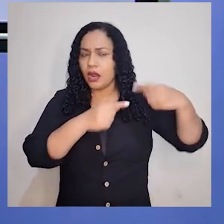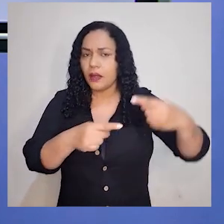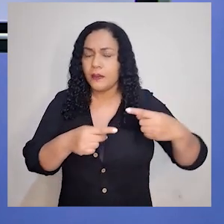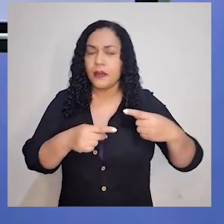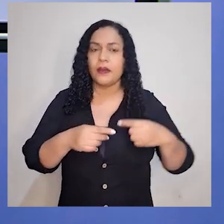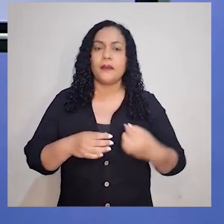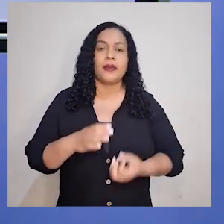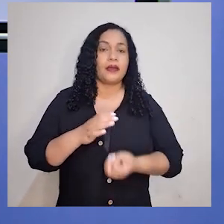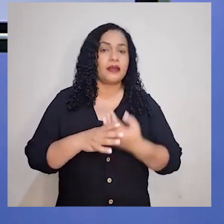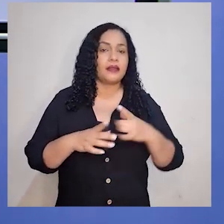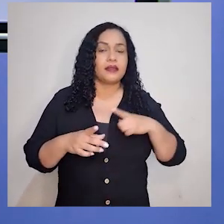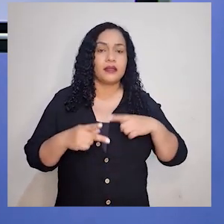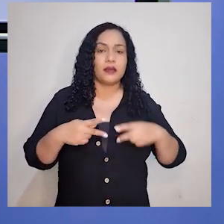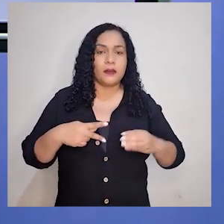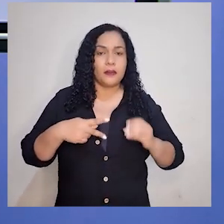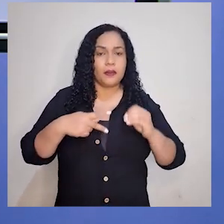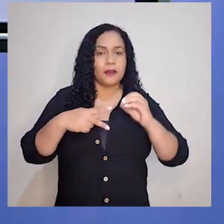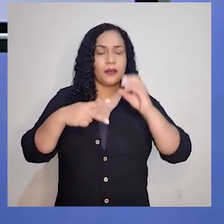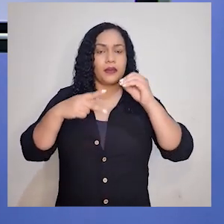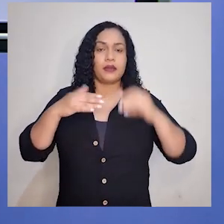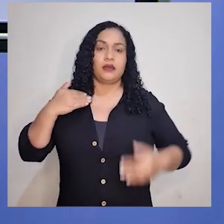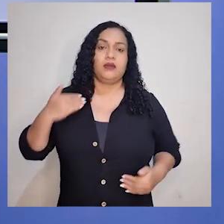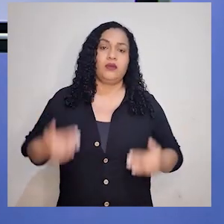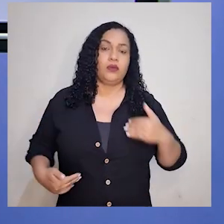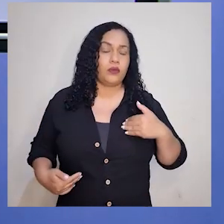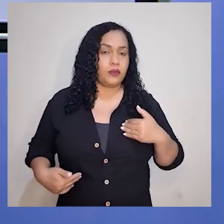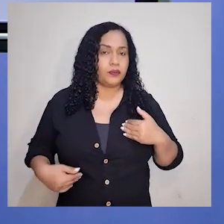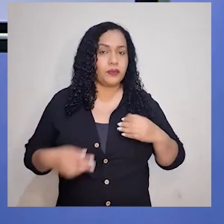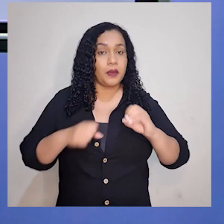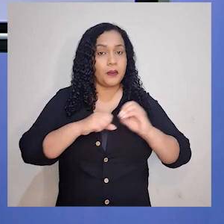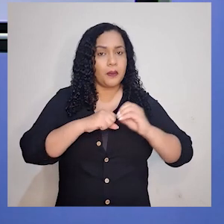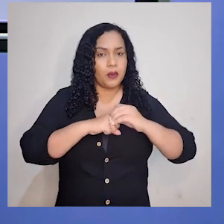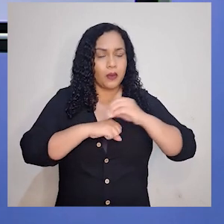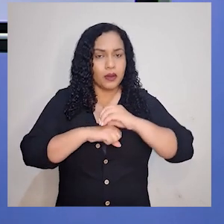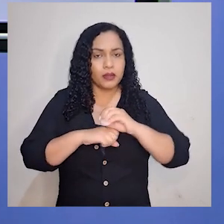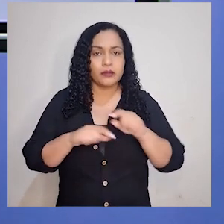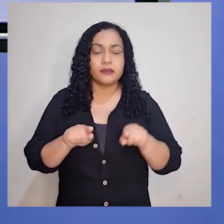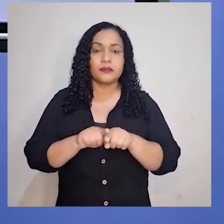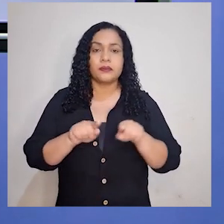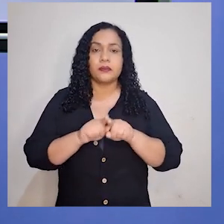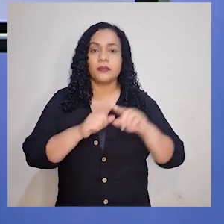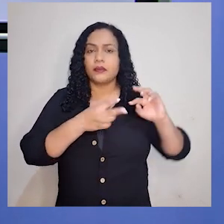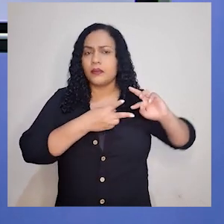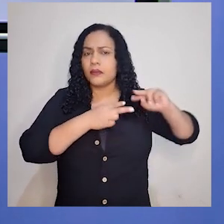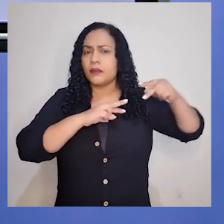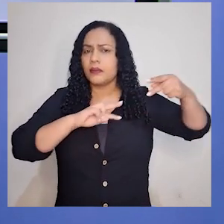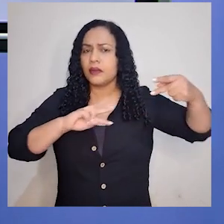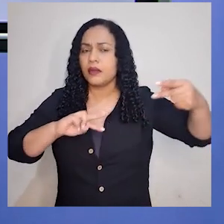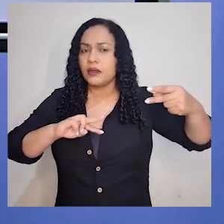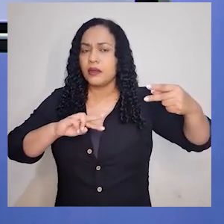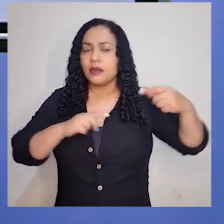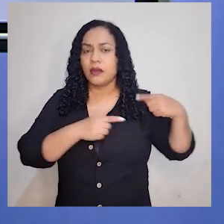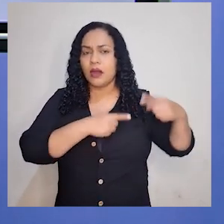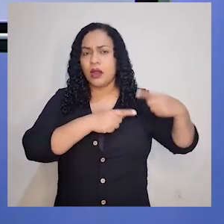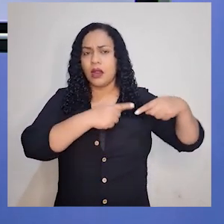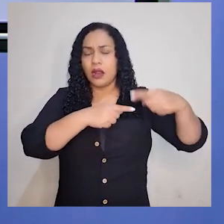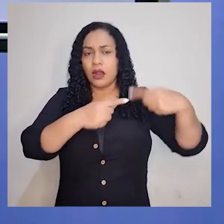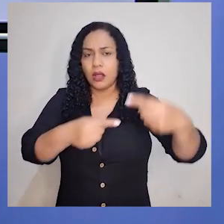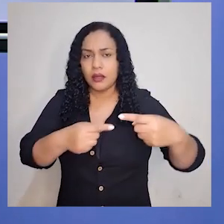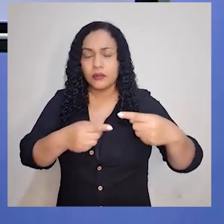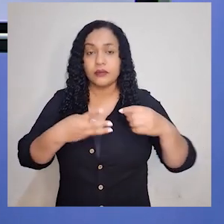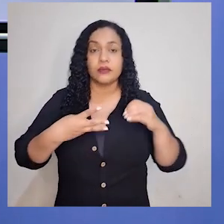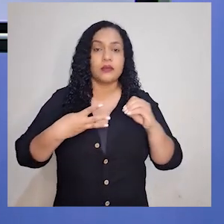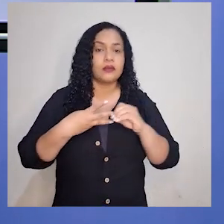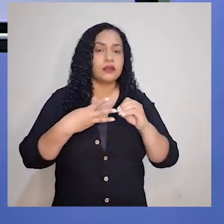informações para a produção de proteínas, formação de moléculas no seu organismo. O material genético pode ser transmitido para os